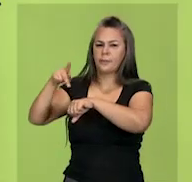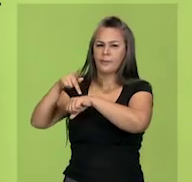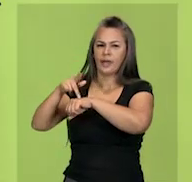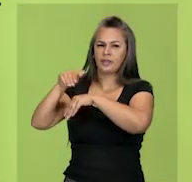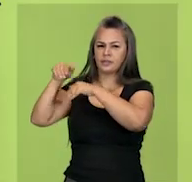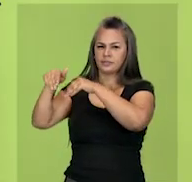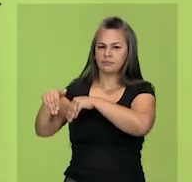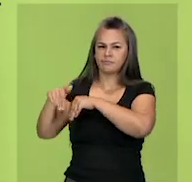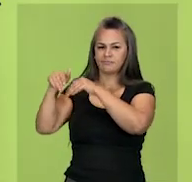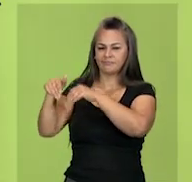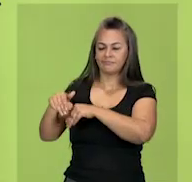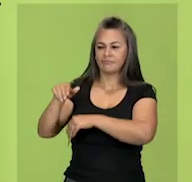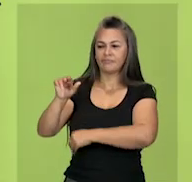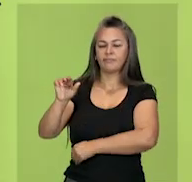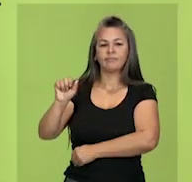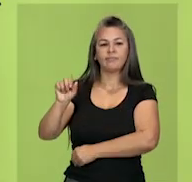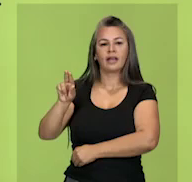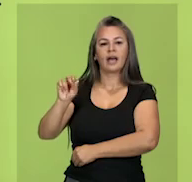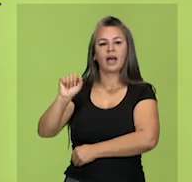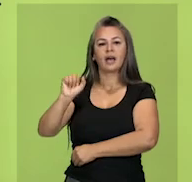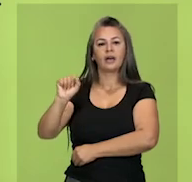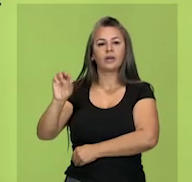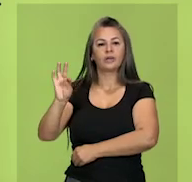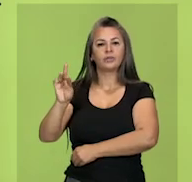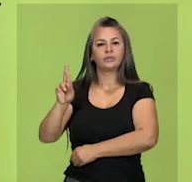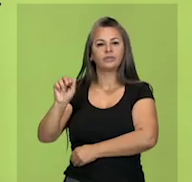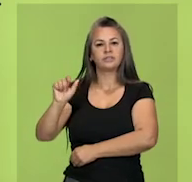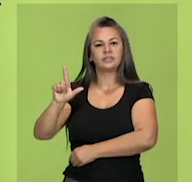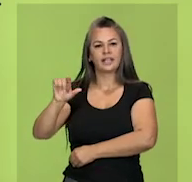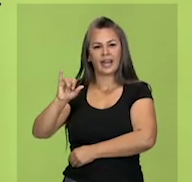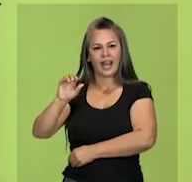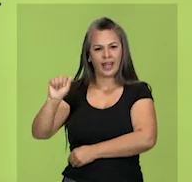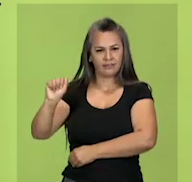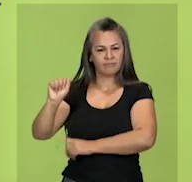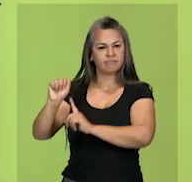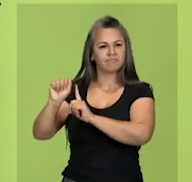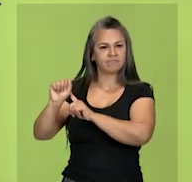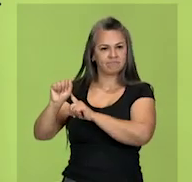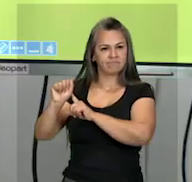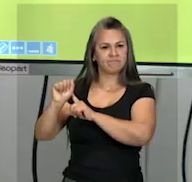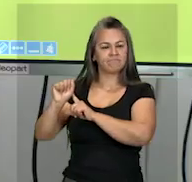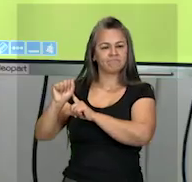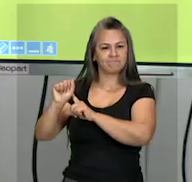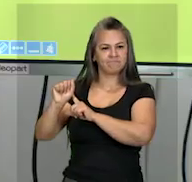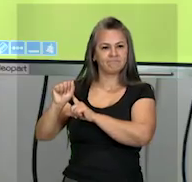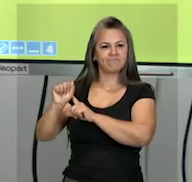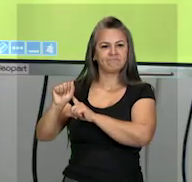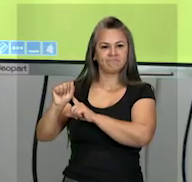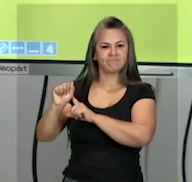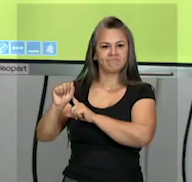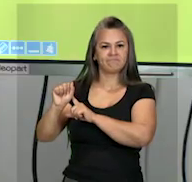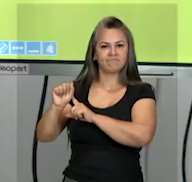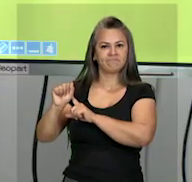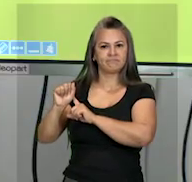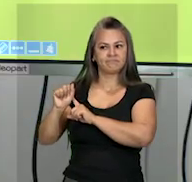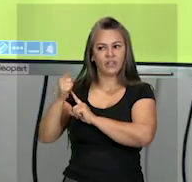selecioná-la aqui de novo. A Austrália é o país mais proeminente da Oceania. A gente olha para a Oceania, a gente já vê de cara, a Austrália está gritando na cara da